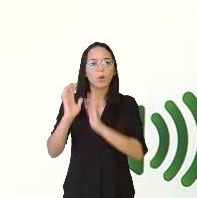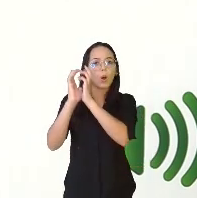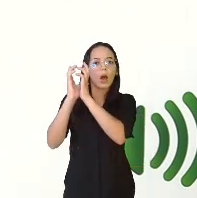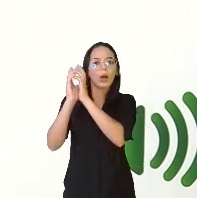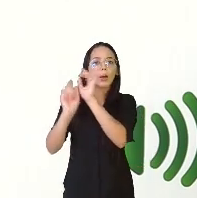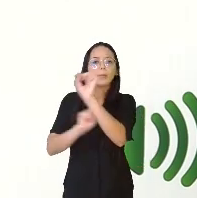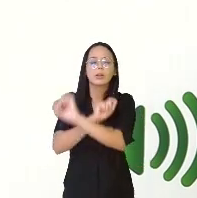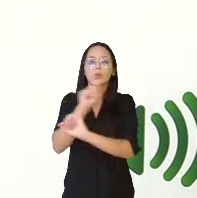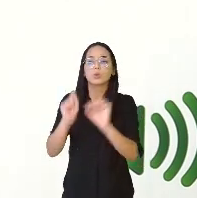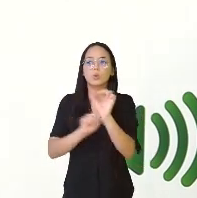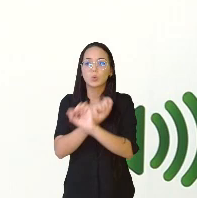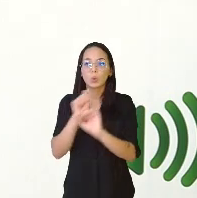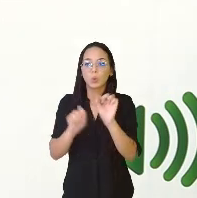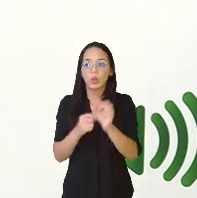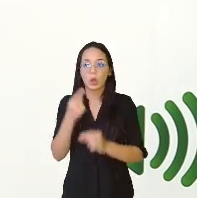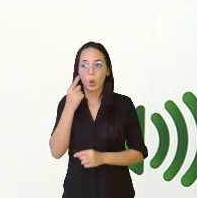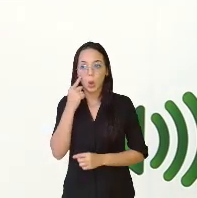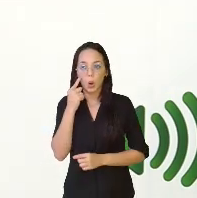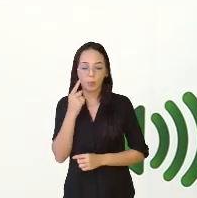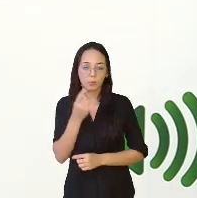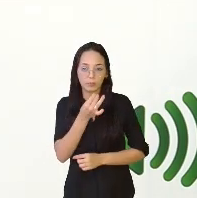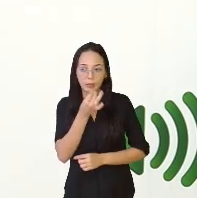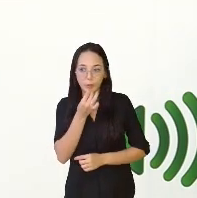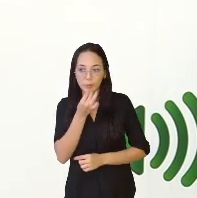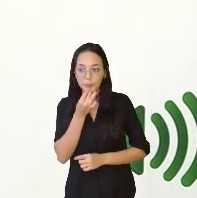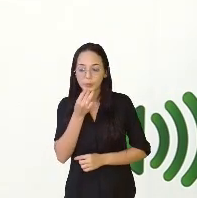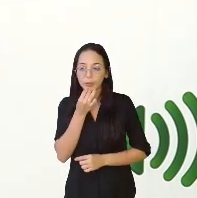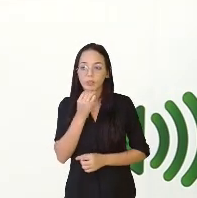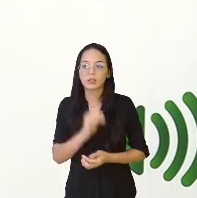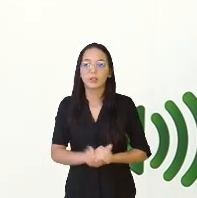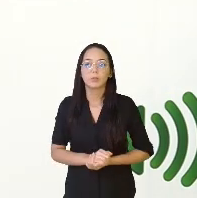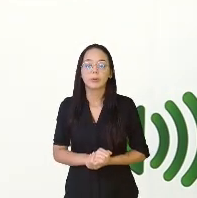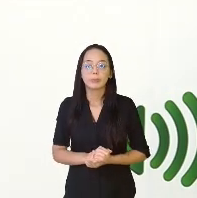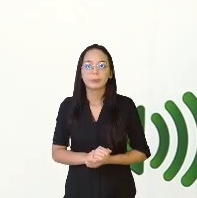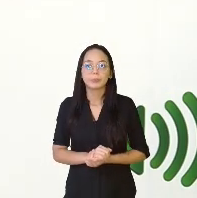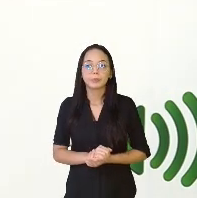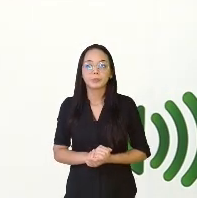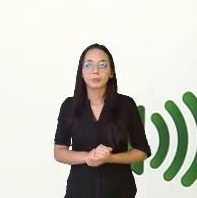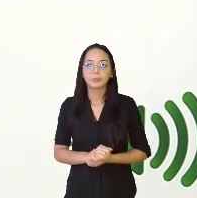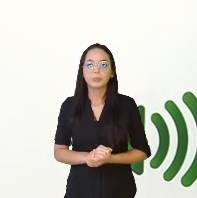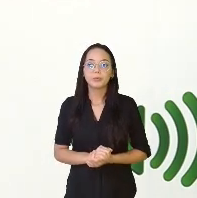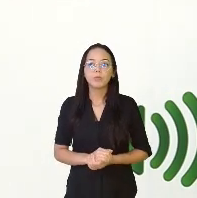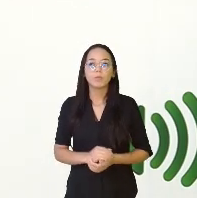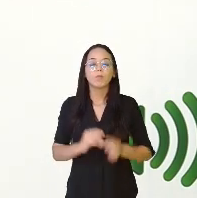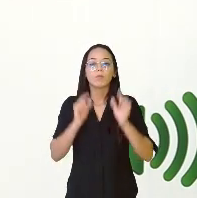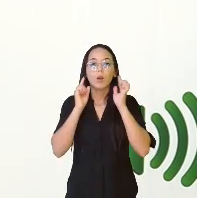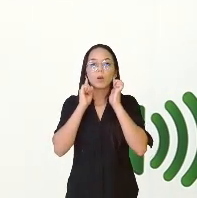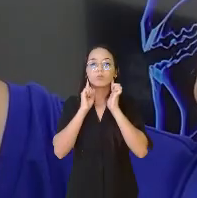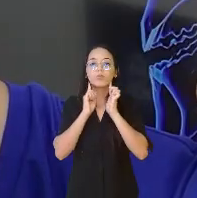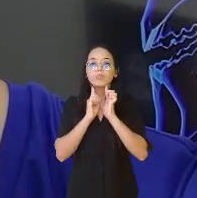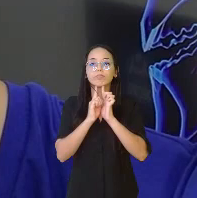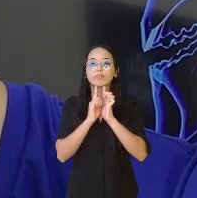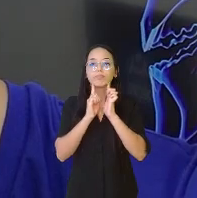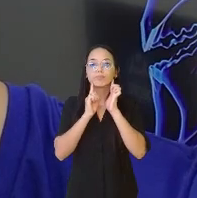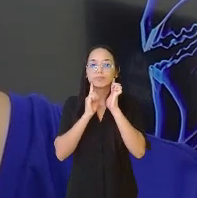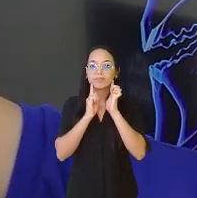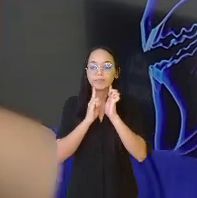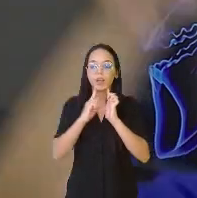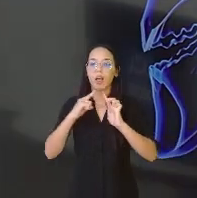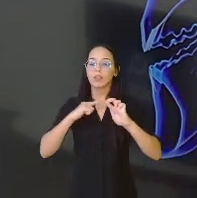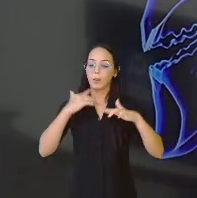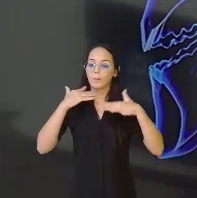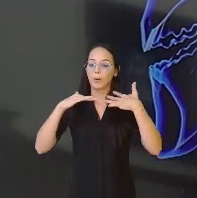a mandíbula. Essa parte aqui, ó, do nosso esqueleto, que é a única que se